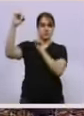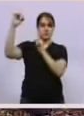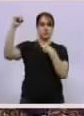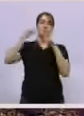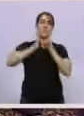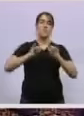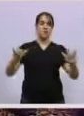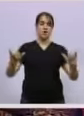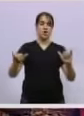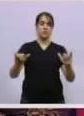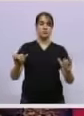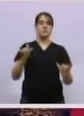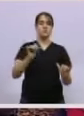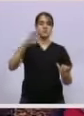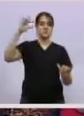eu anuncio.